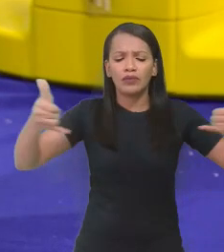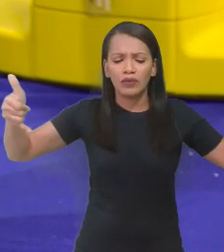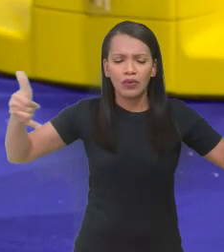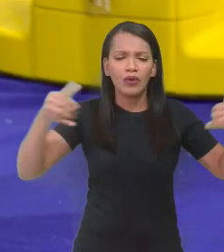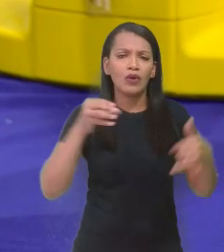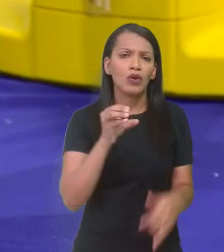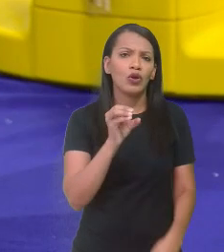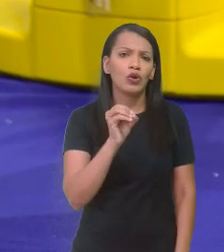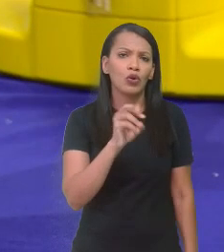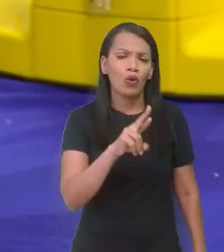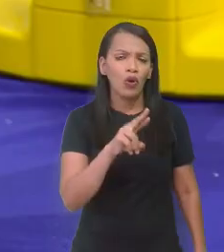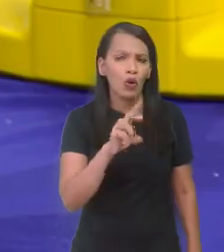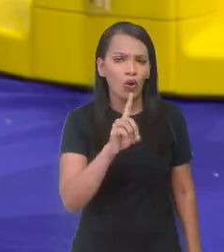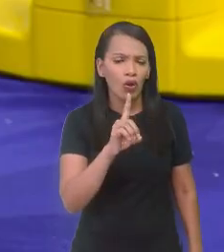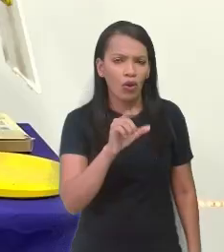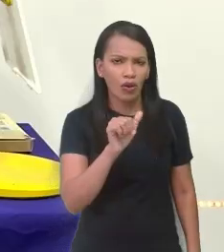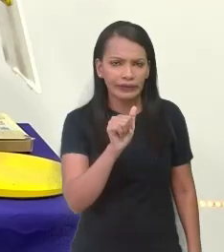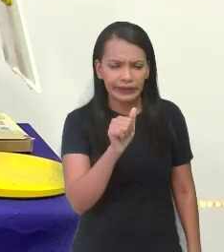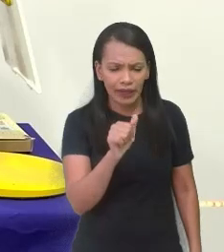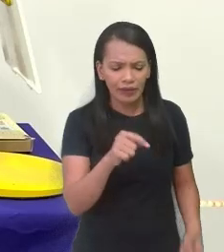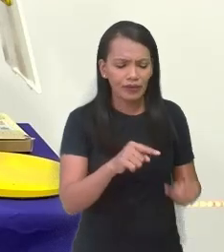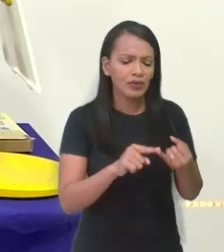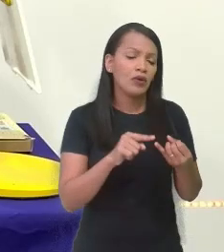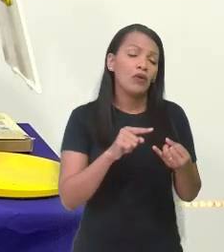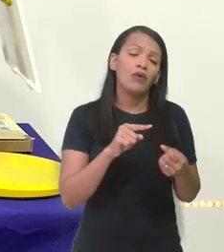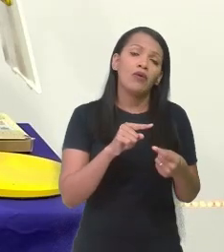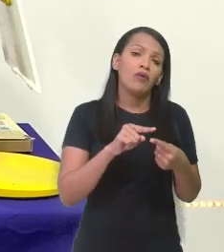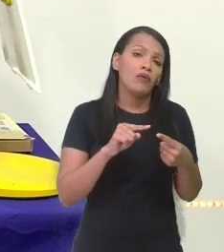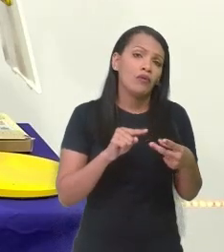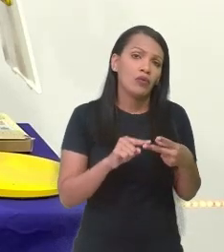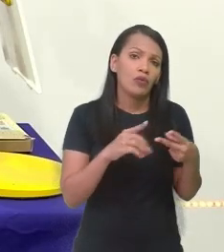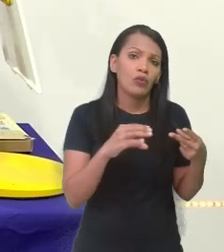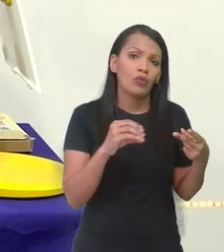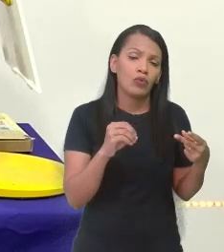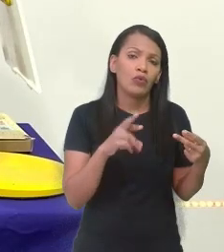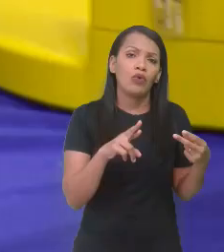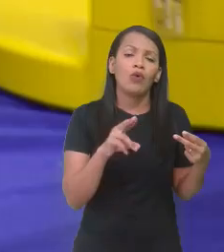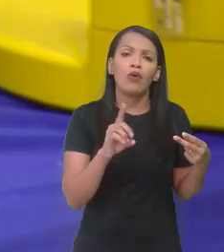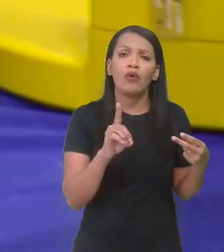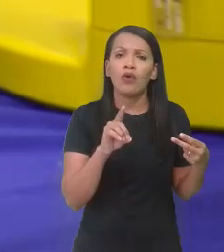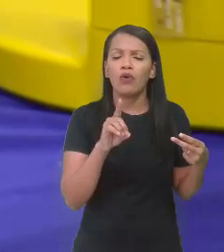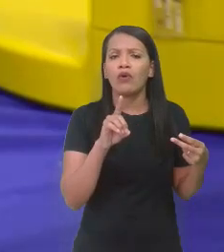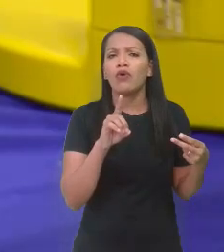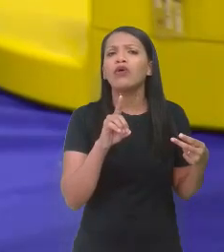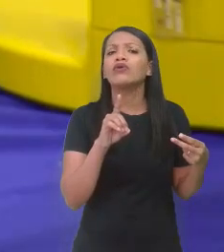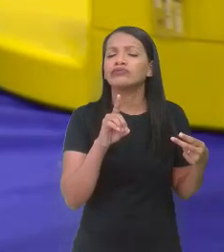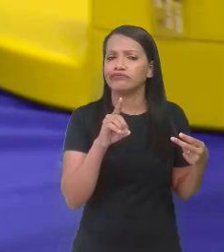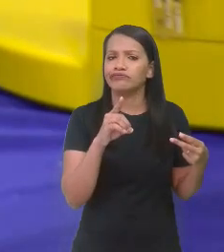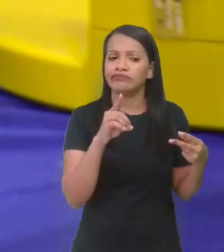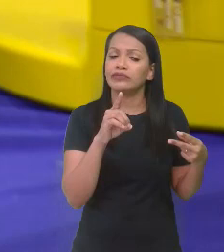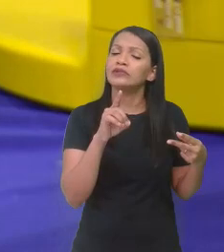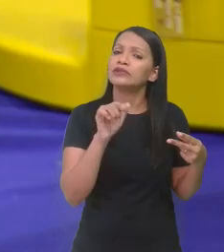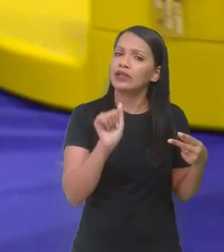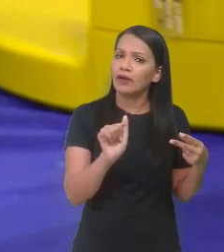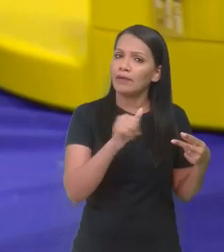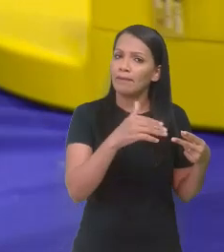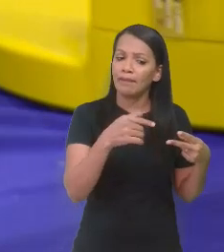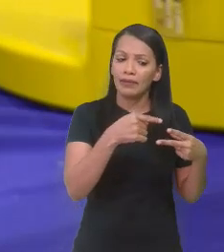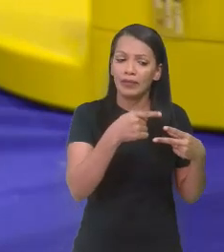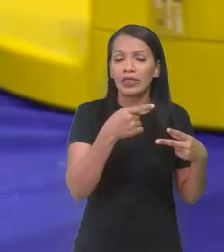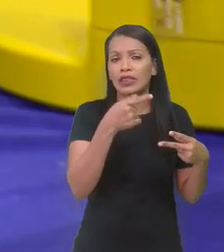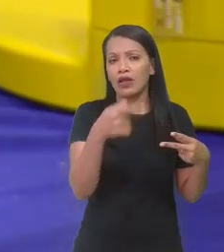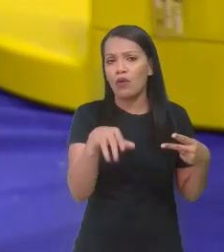cordão, de corda. Elas ficavam penduradas assim nas feiras livres, não é? Onde eram vendidas, tá? Onde